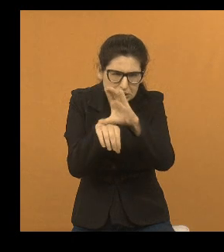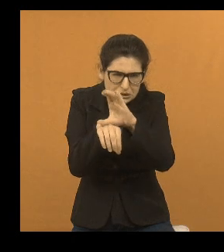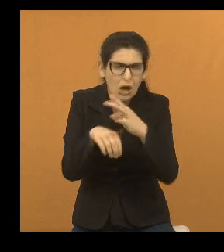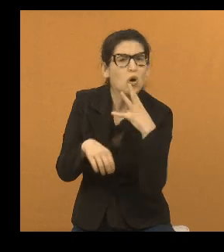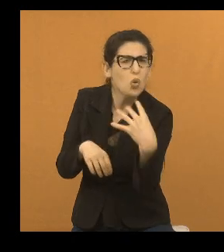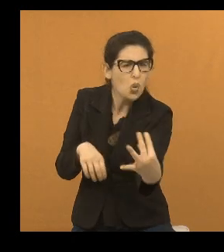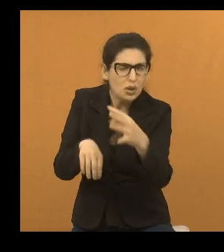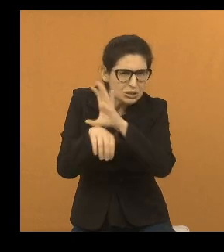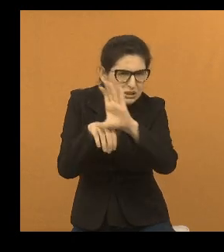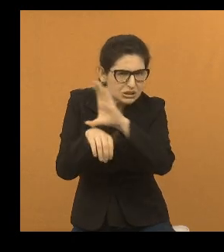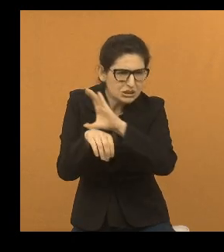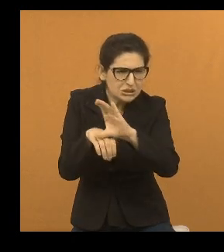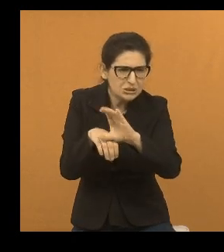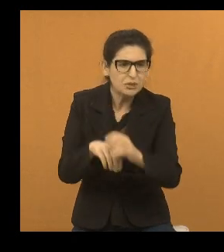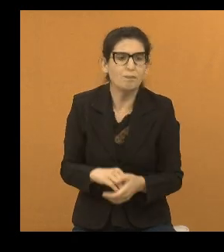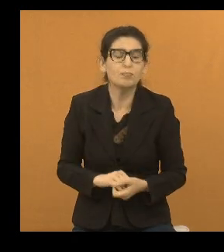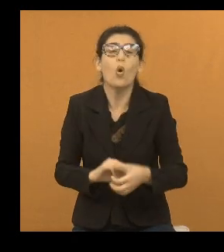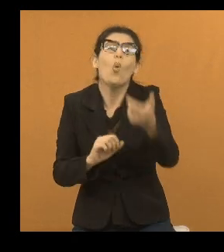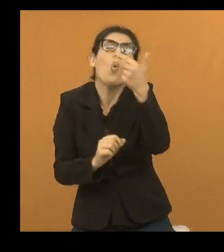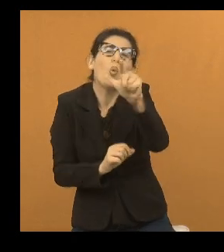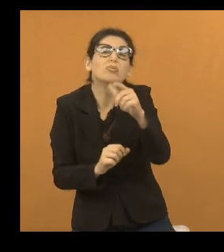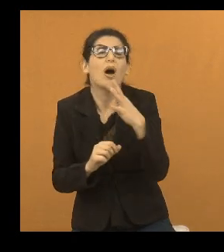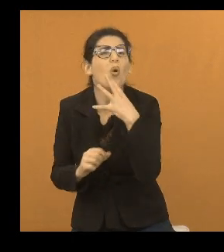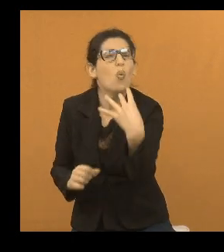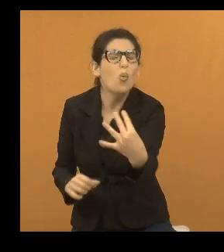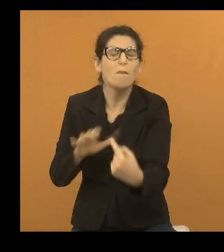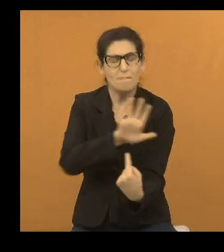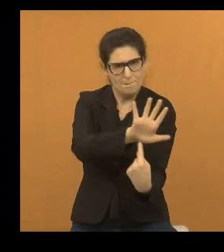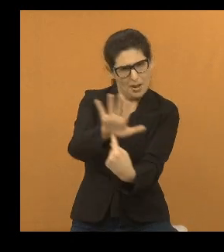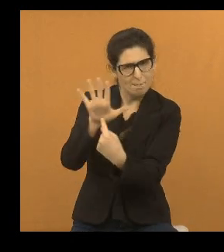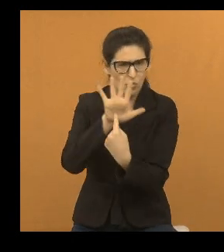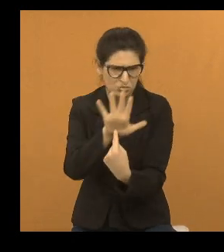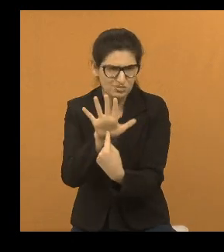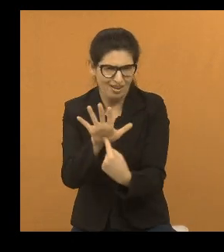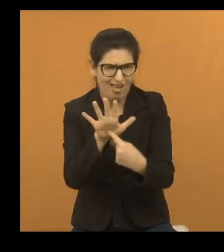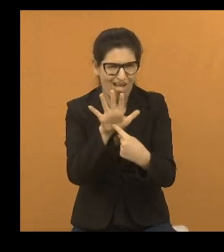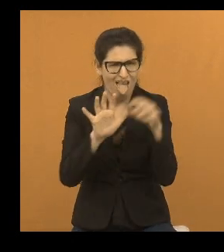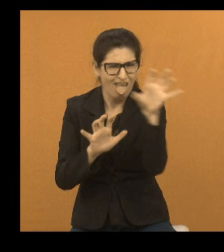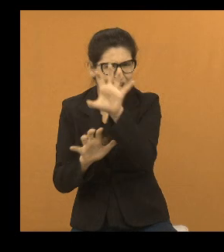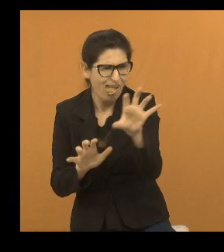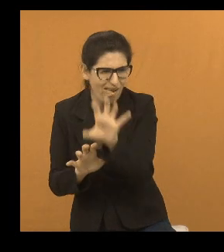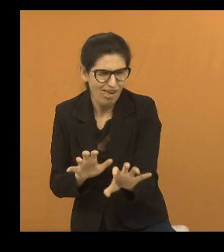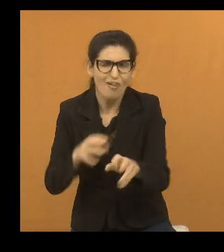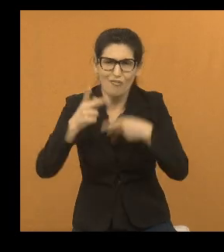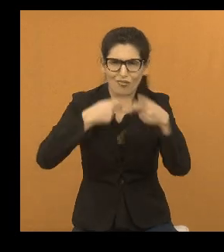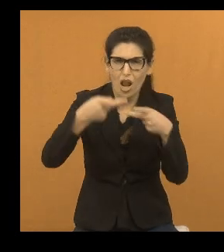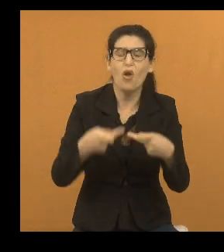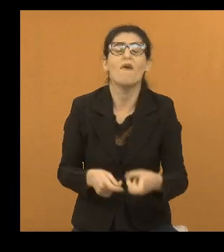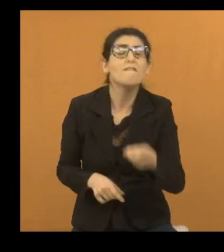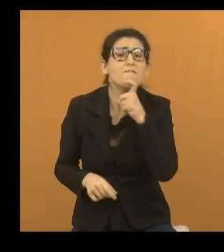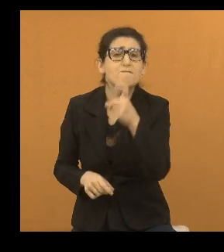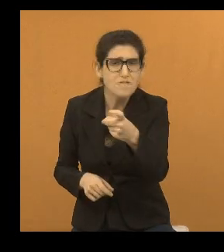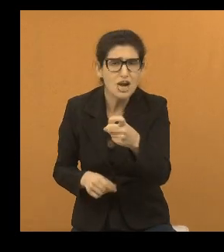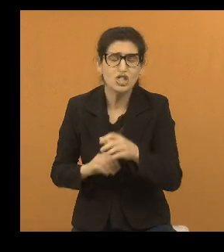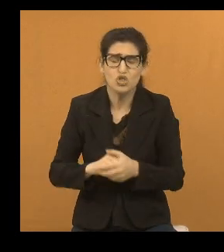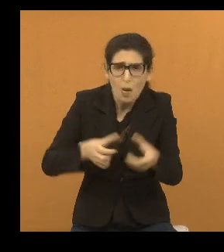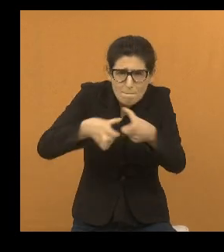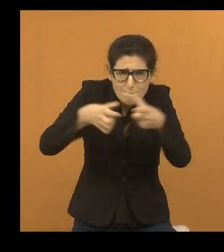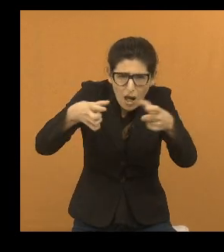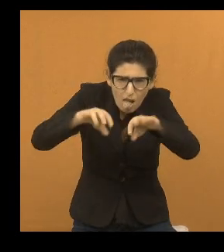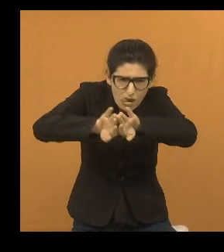está com outras cores para indicar cada uma das regiões que eu falei. A esverdeada é a